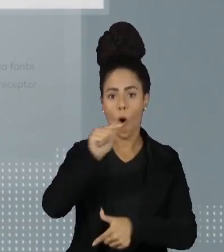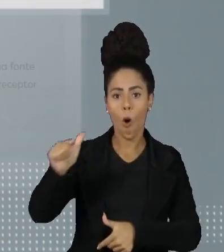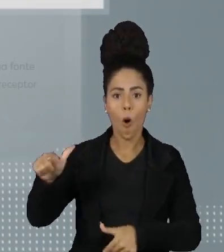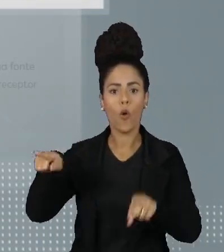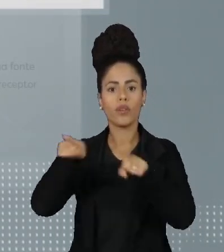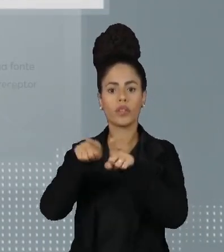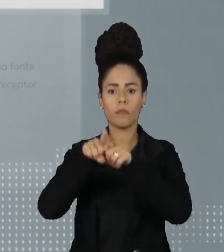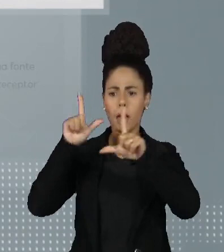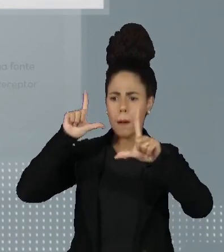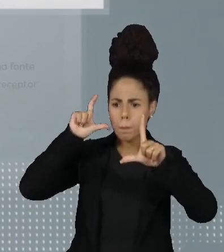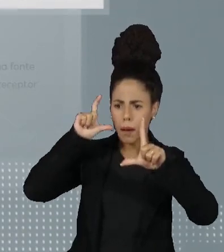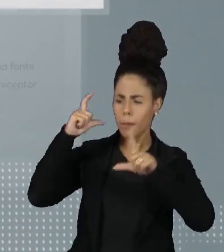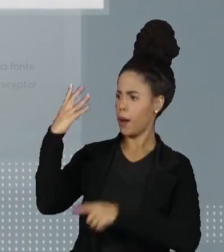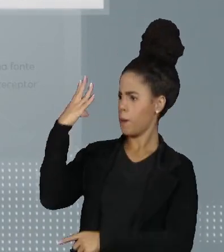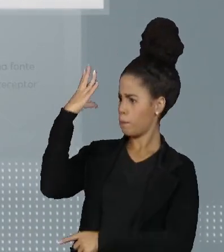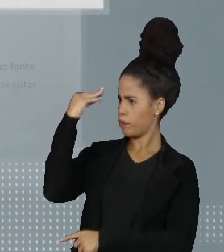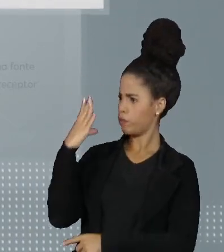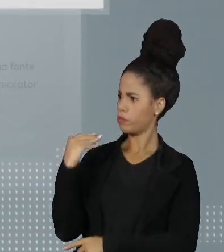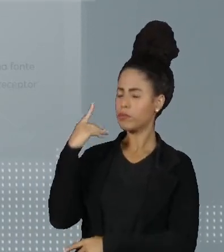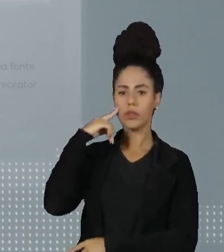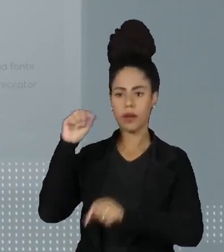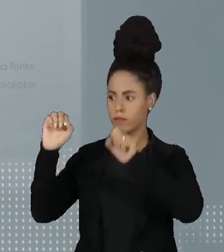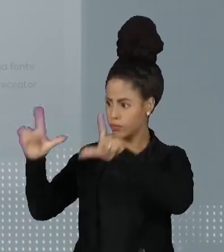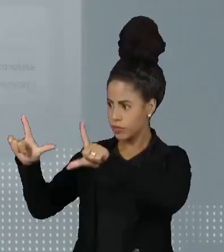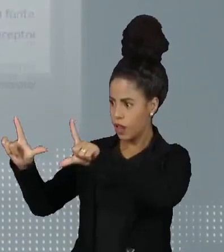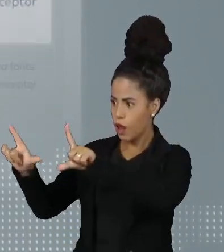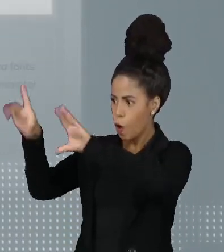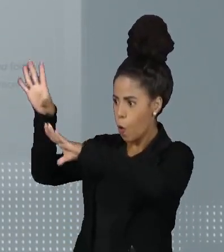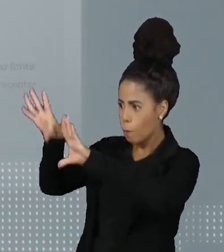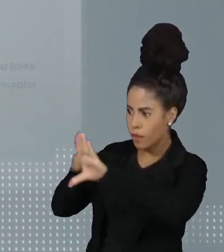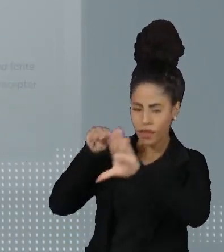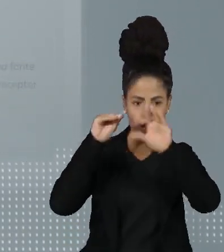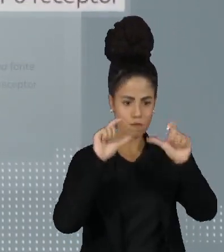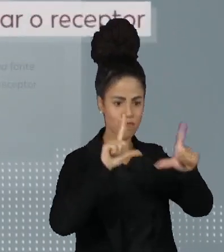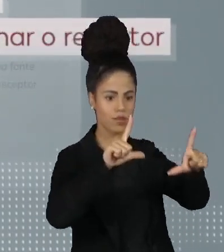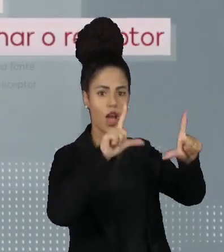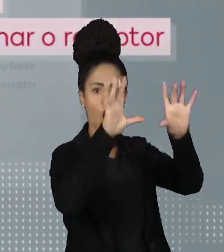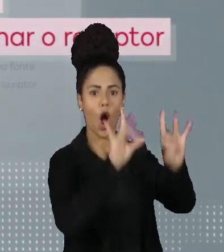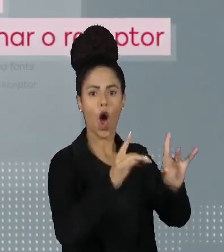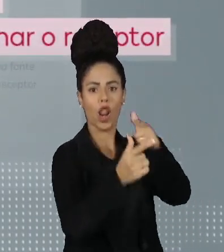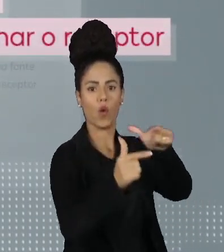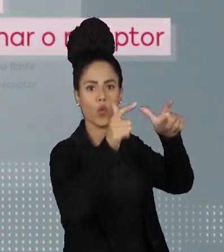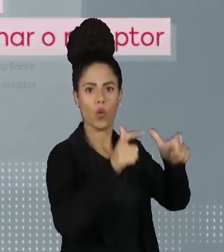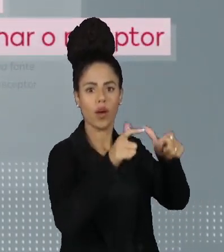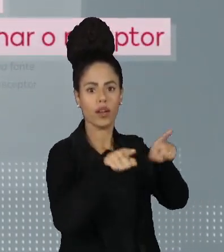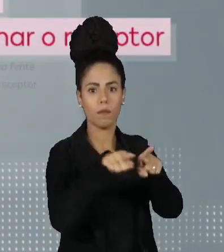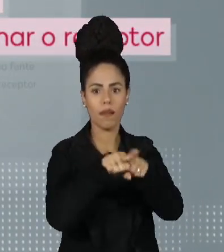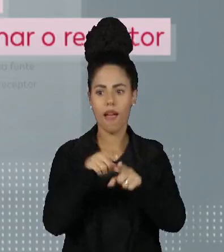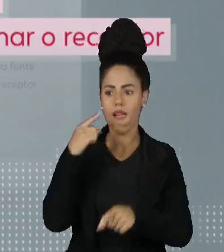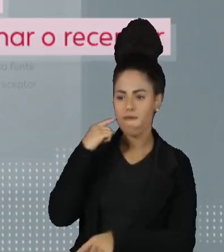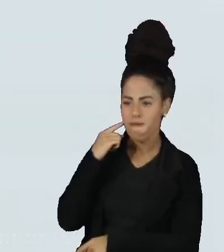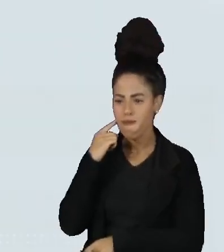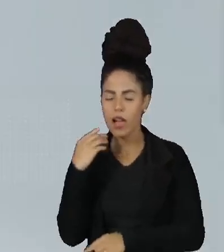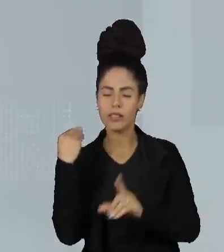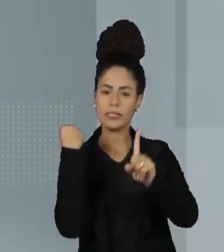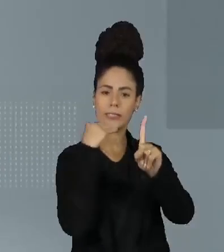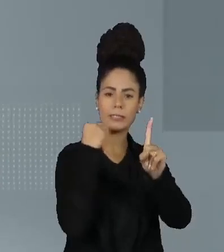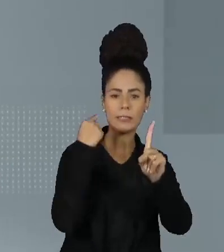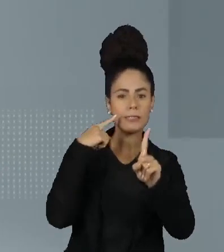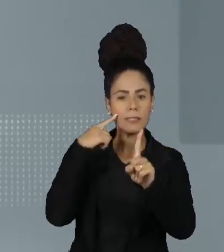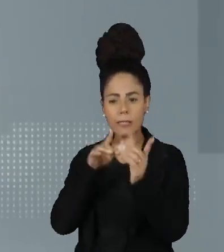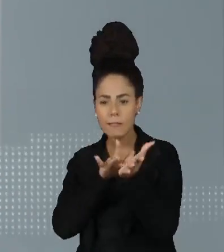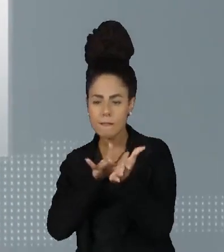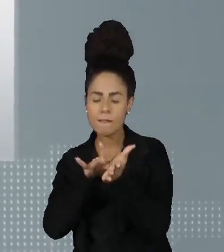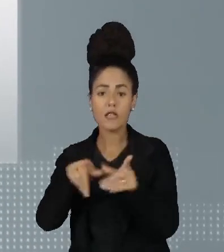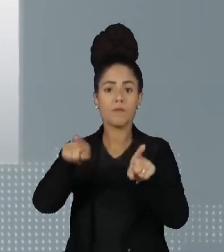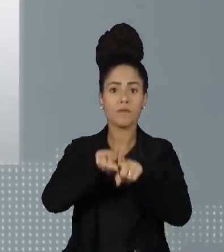sobreposição de foto usando recorte e colagem e A falsificação de documento para enganar quem vai checar os dados o setor mais